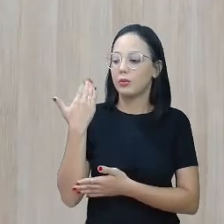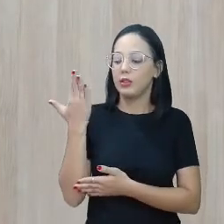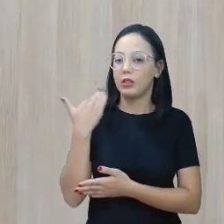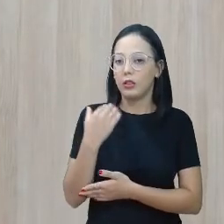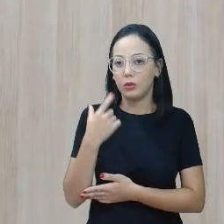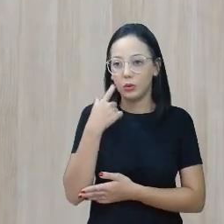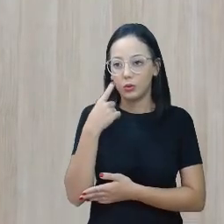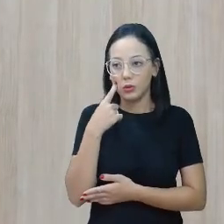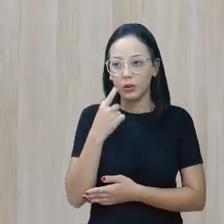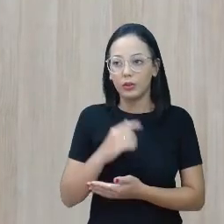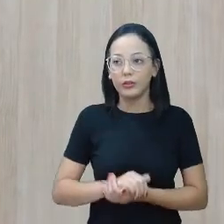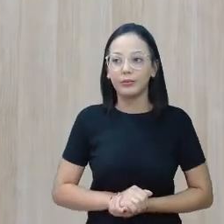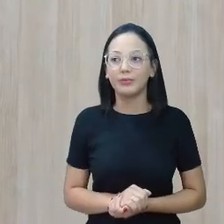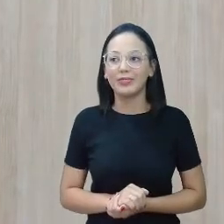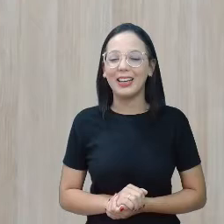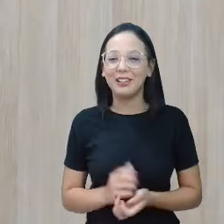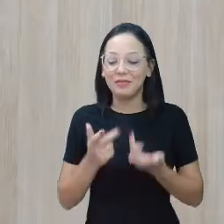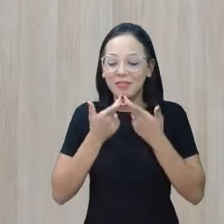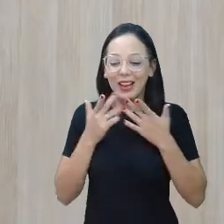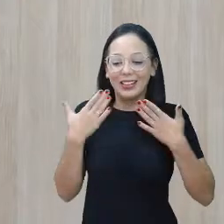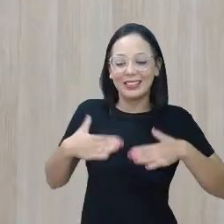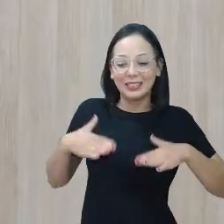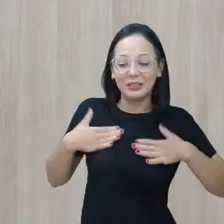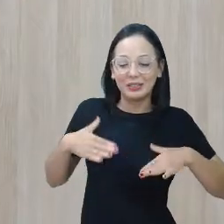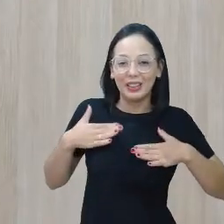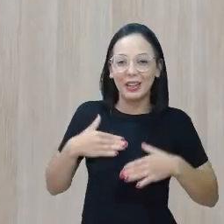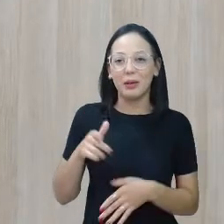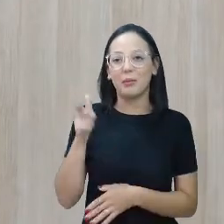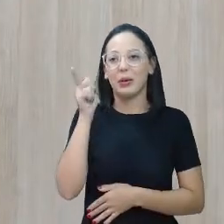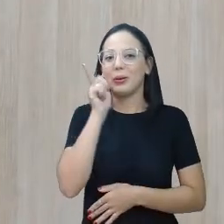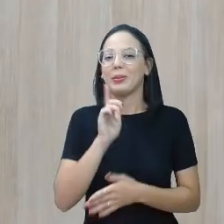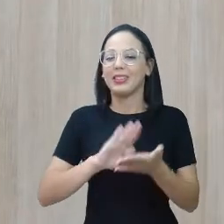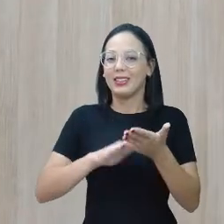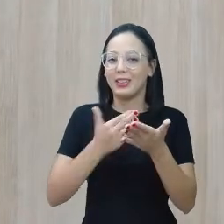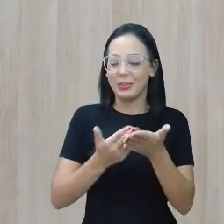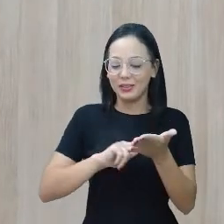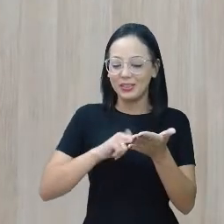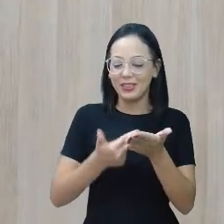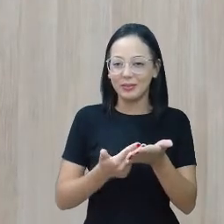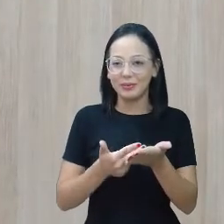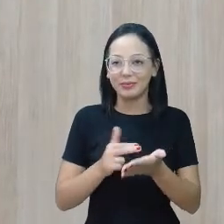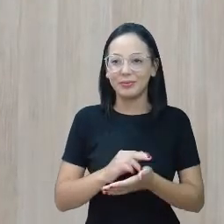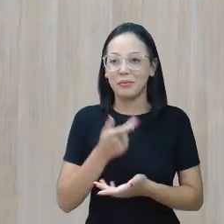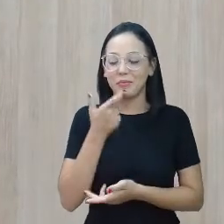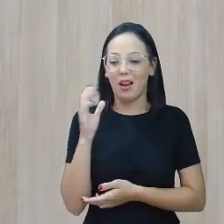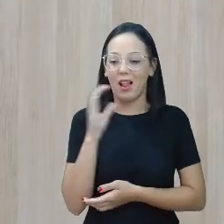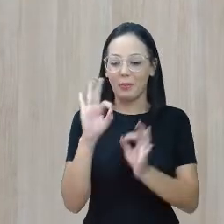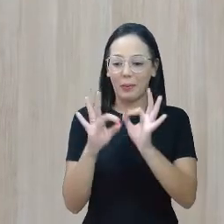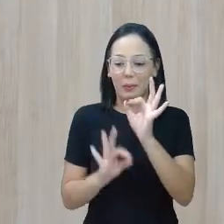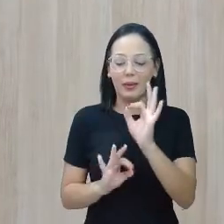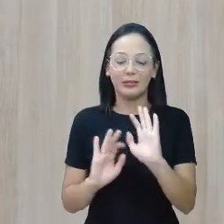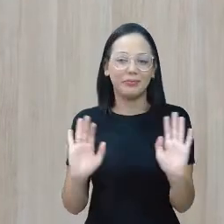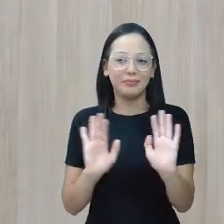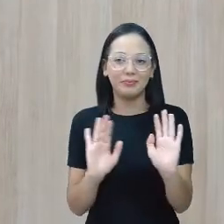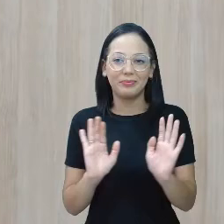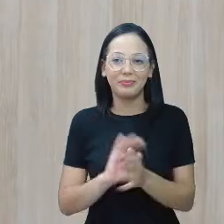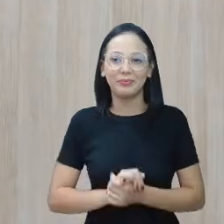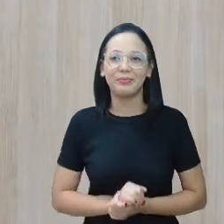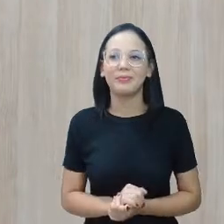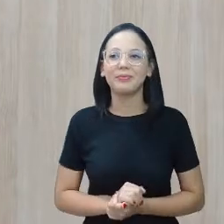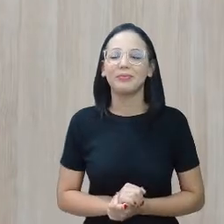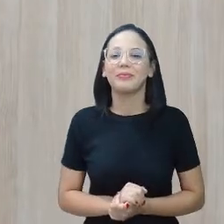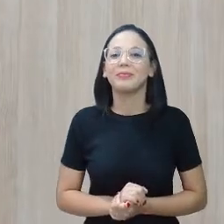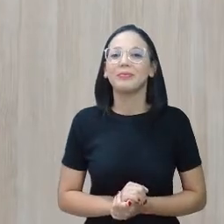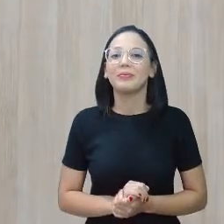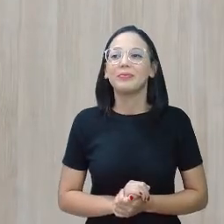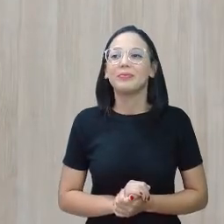até diminuir um pouquinho, né, Adriele, para ter aí a possibilidade de fazer a tradução, tá bom? Para não falar tão rápido, né, gente? Então, vamos lá,